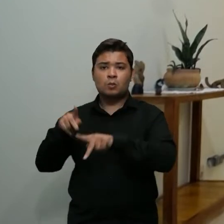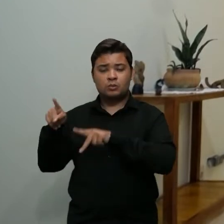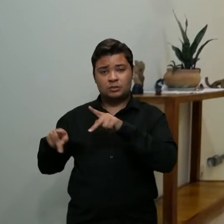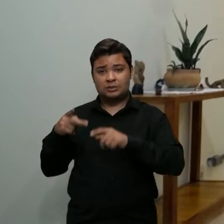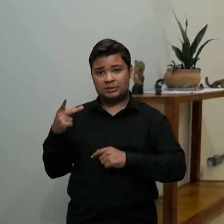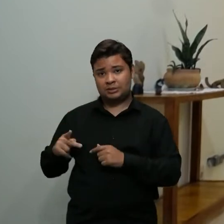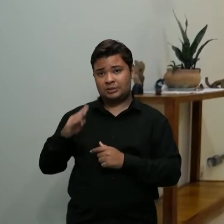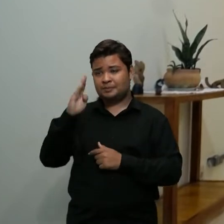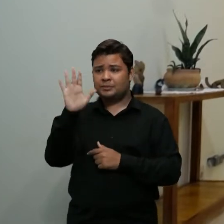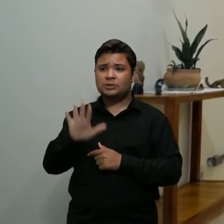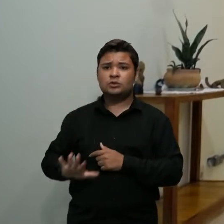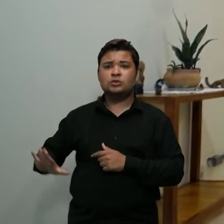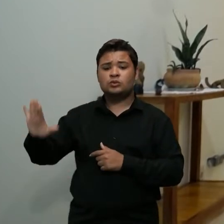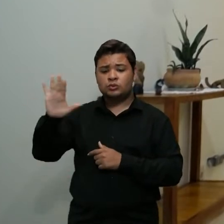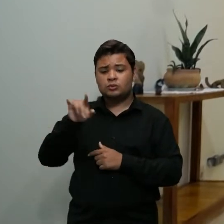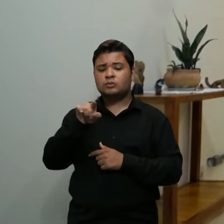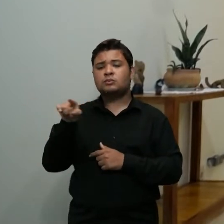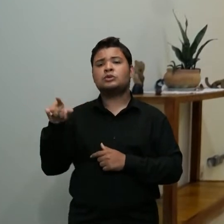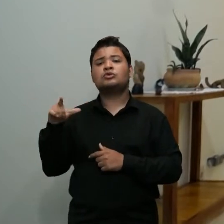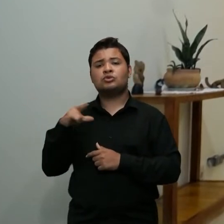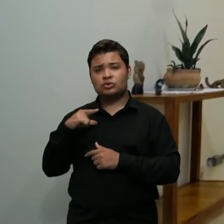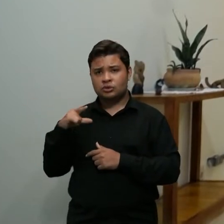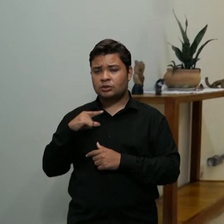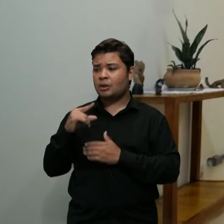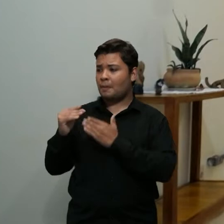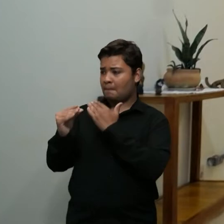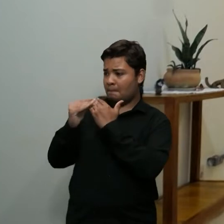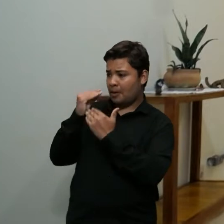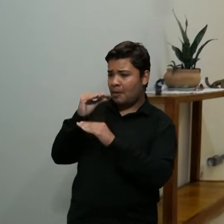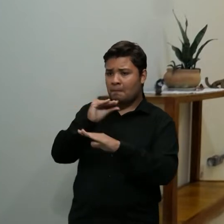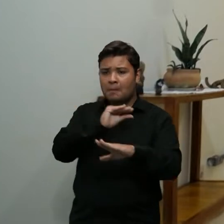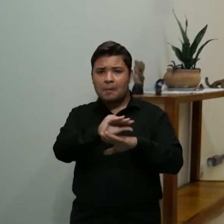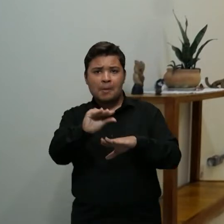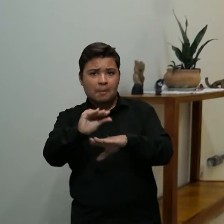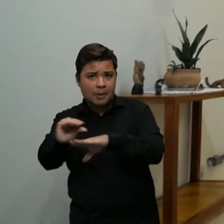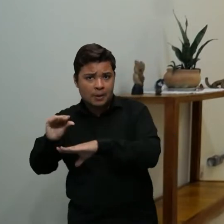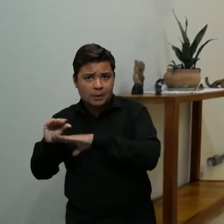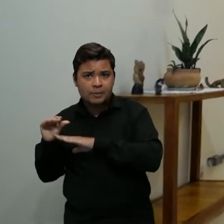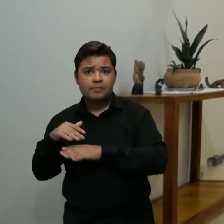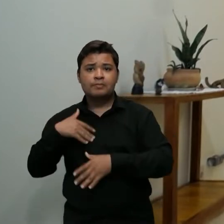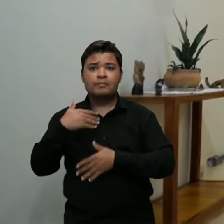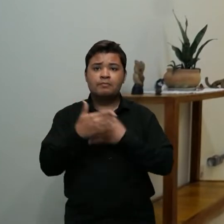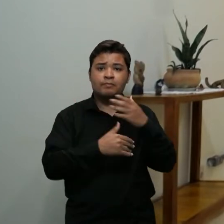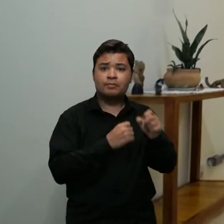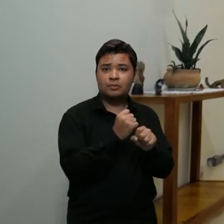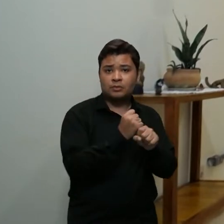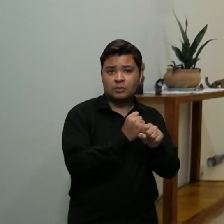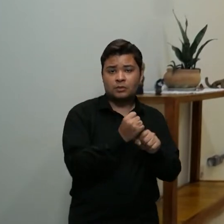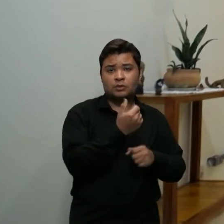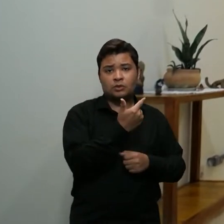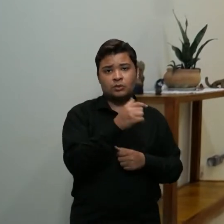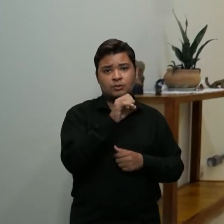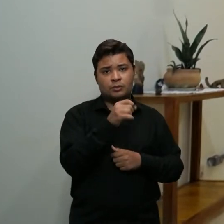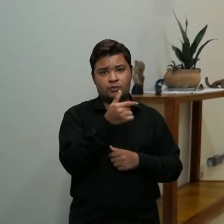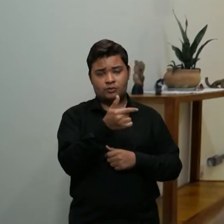brasileira acessando esses auxílios emergenciais. Já em 2022, esse valor passou